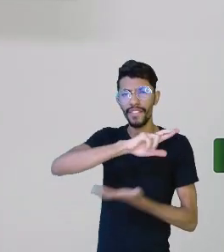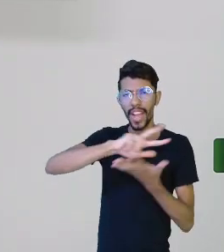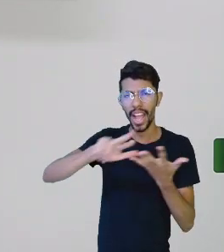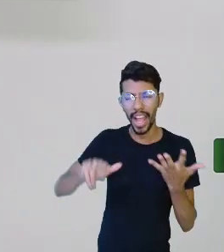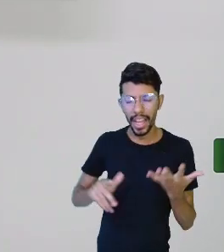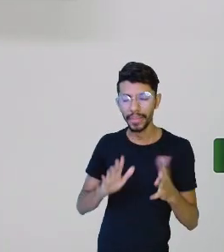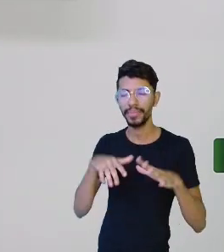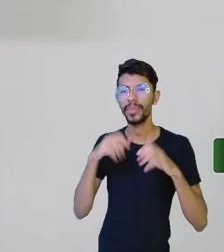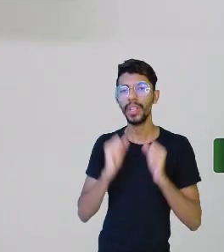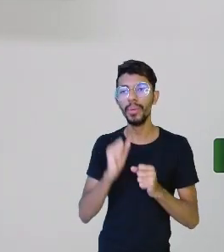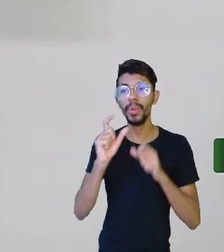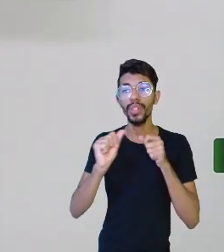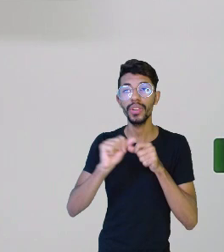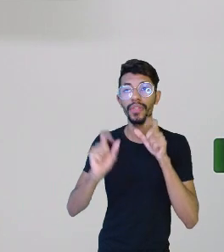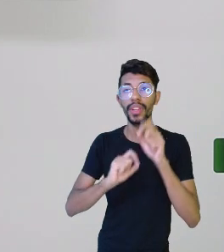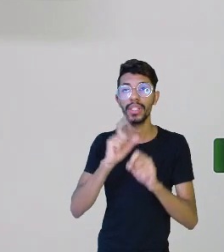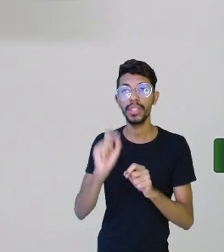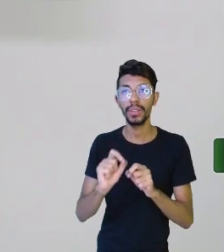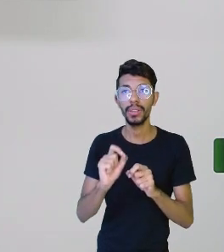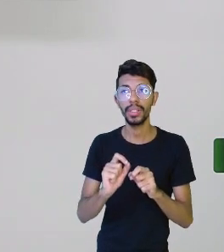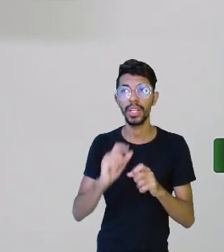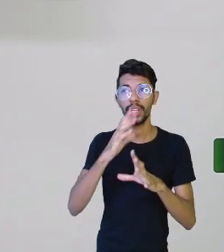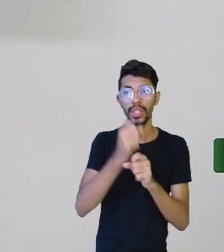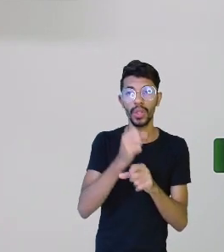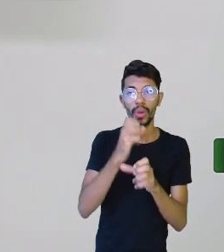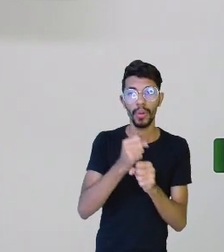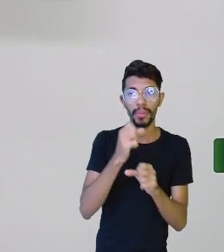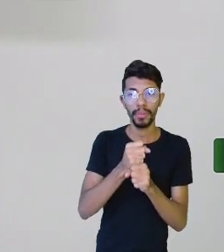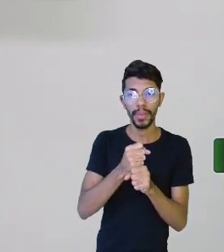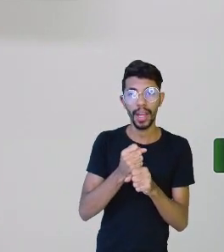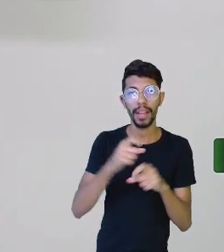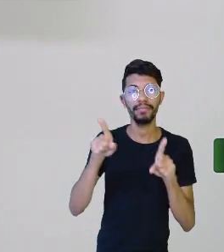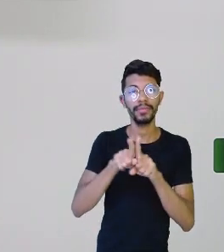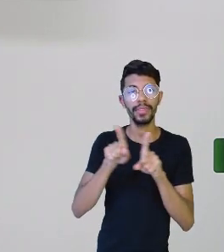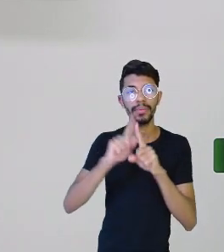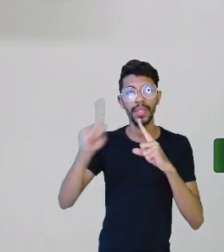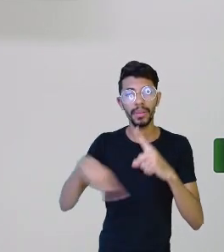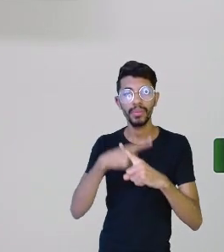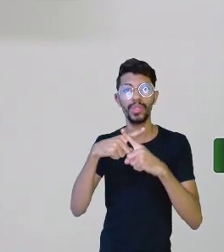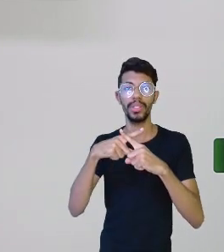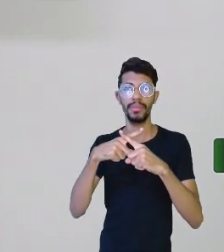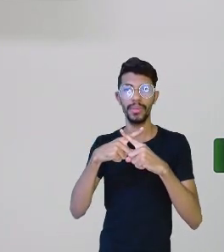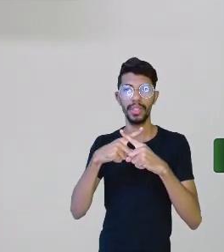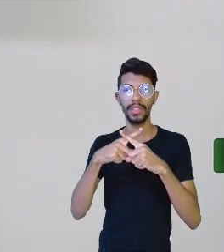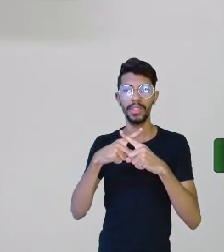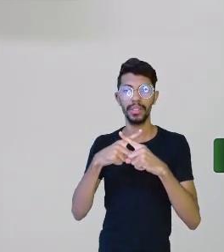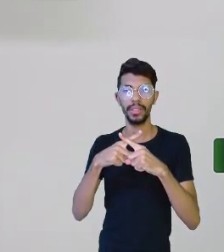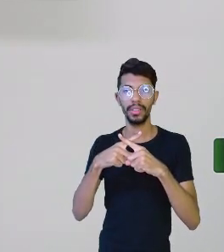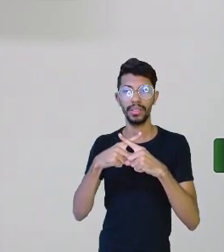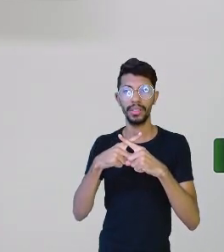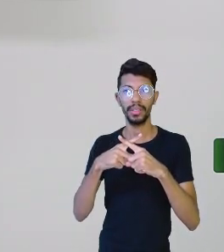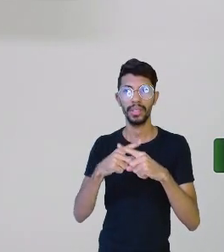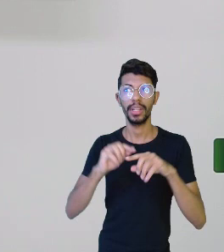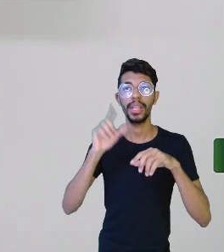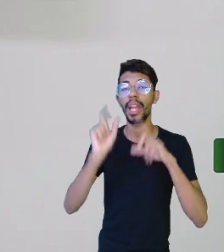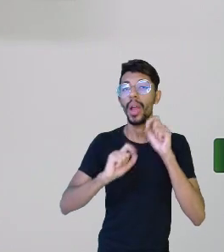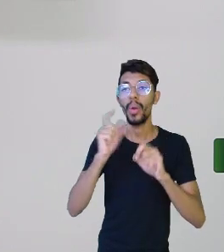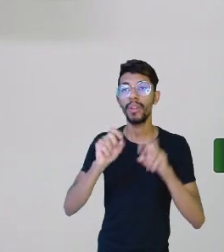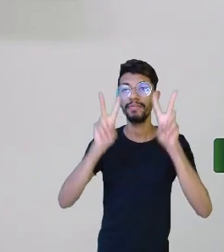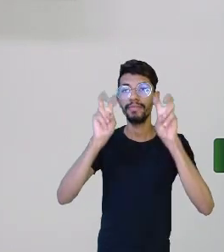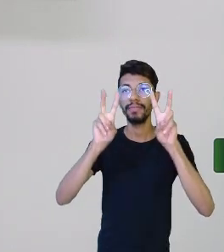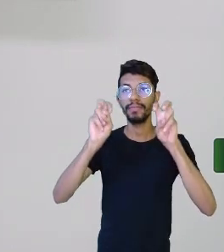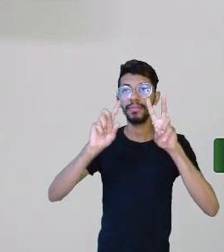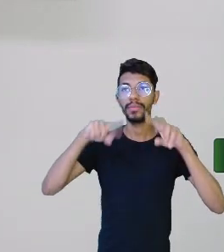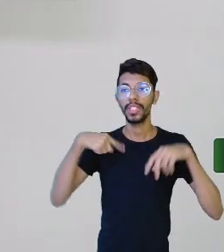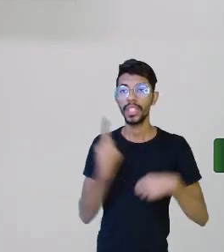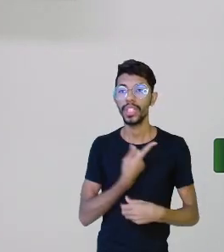eu posso, em vez de somar, eu vou multiplicar, que é o assunto que nós estamos vendo hoje.